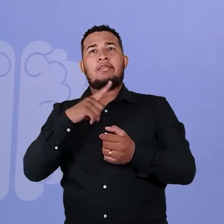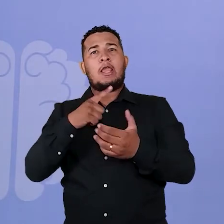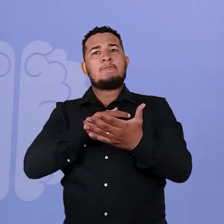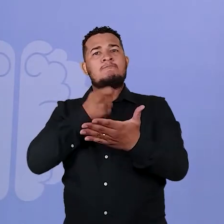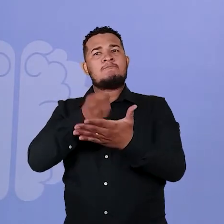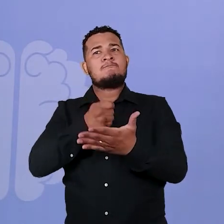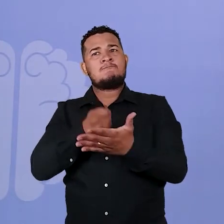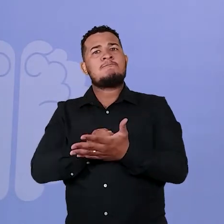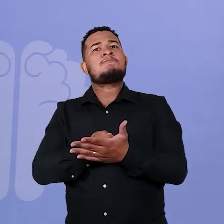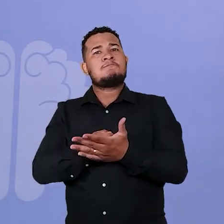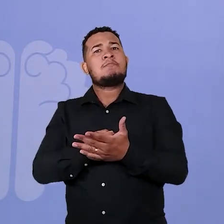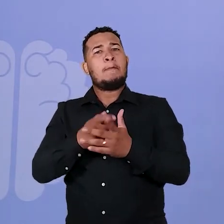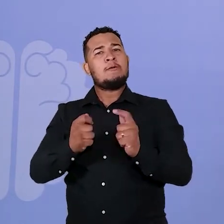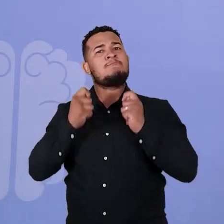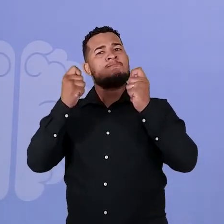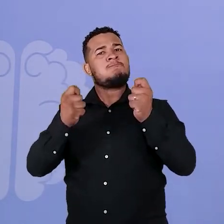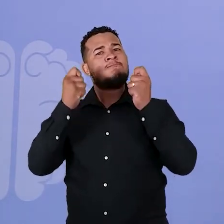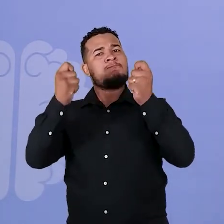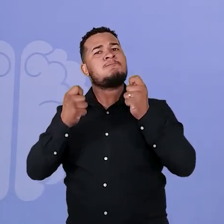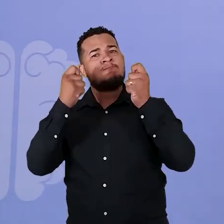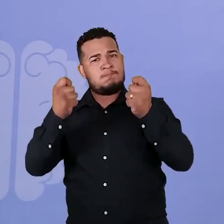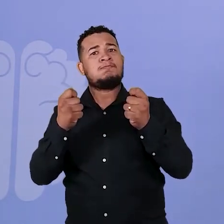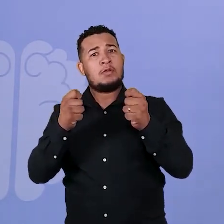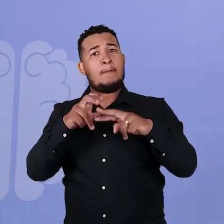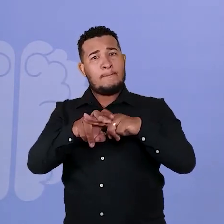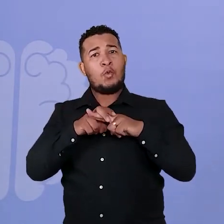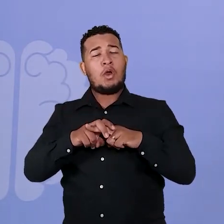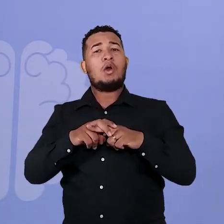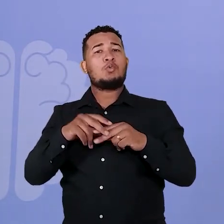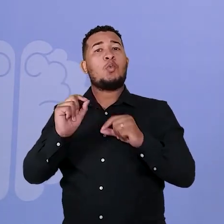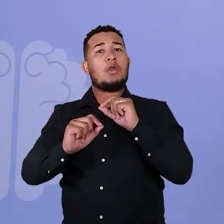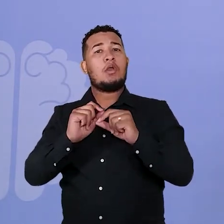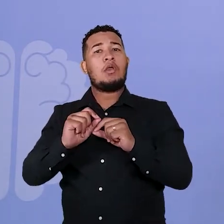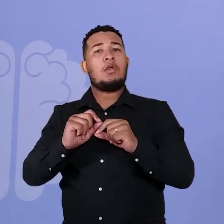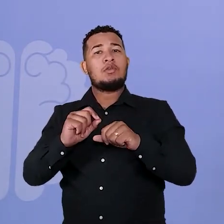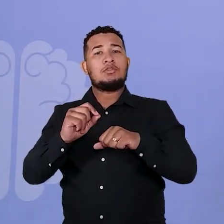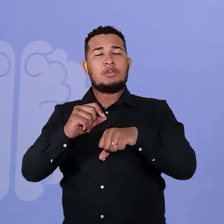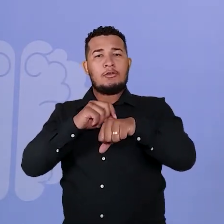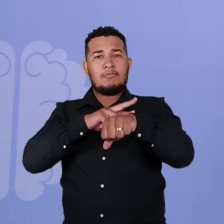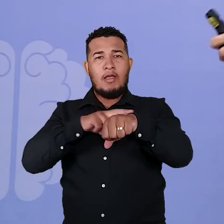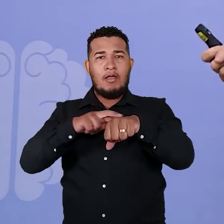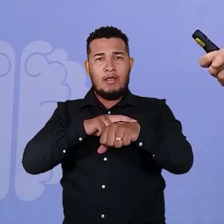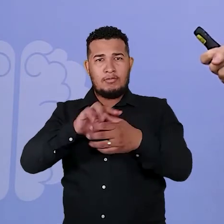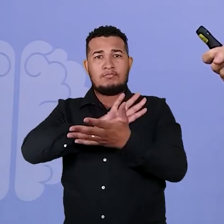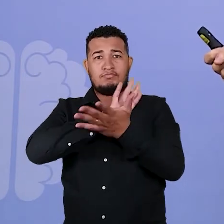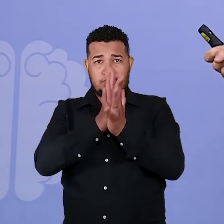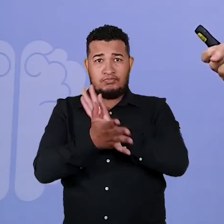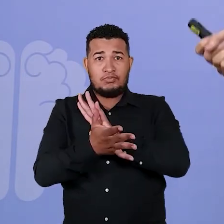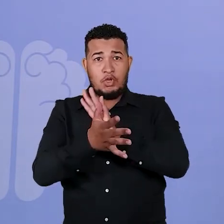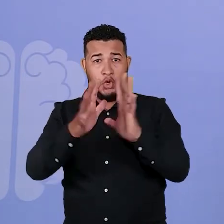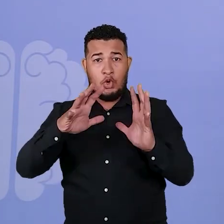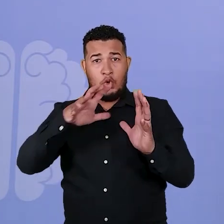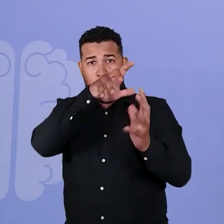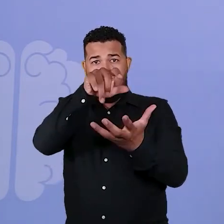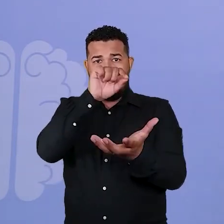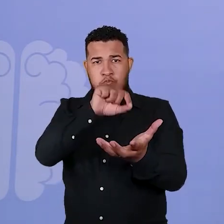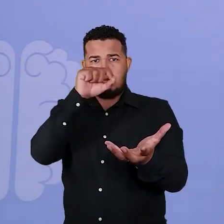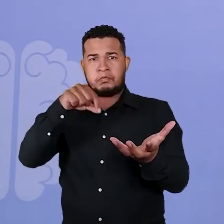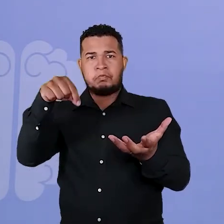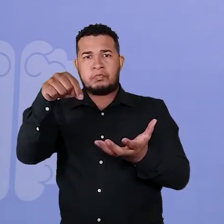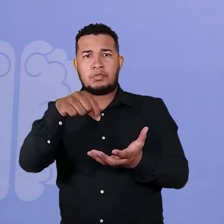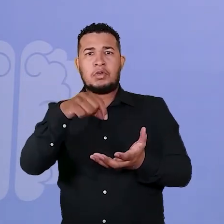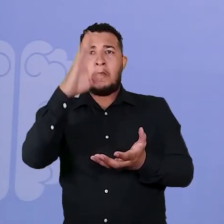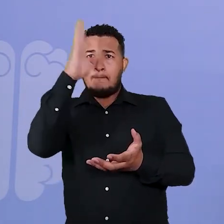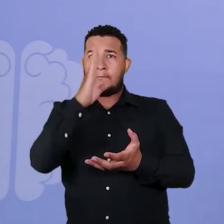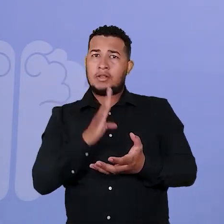estão protestando com razão por causa do racismo no mundo,